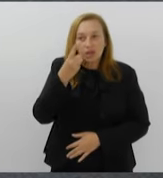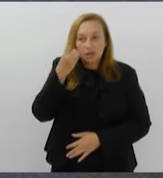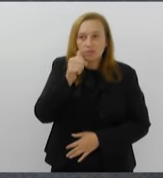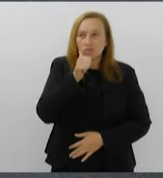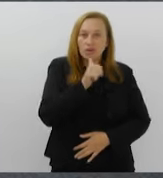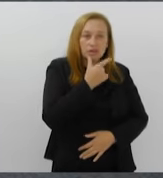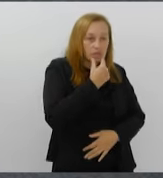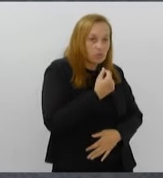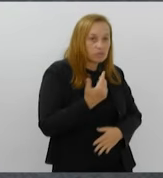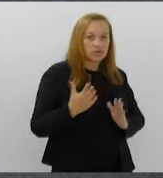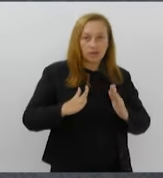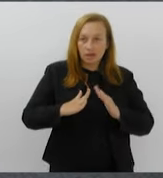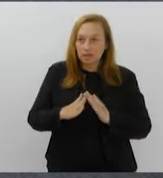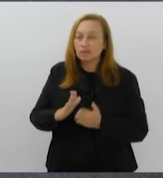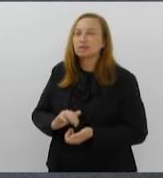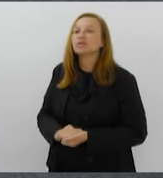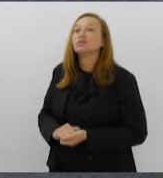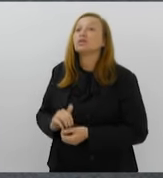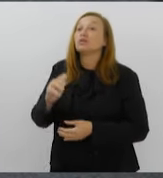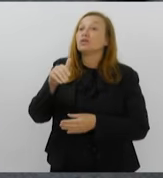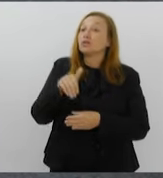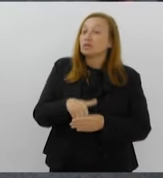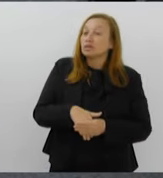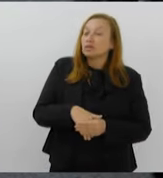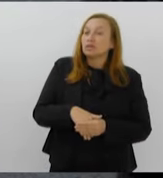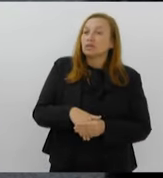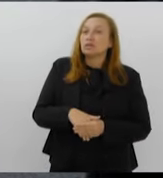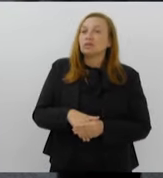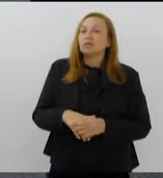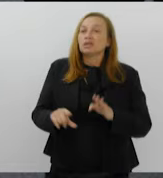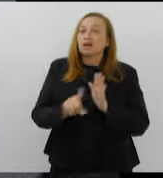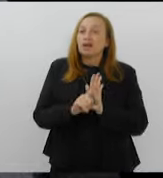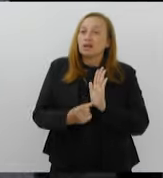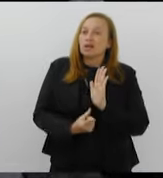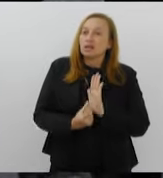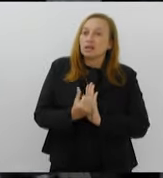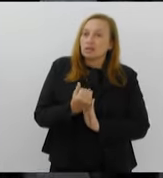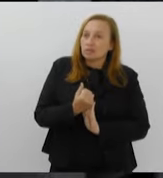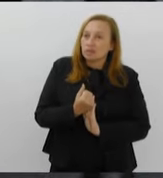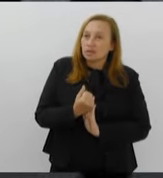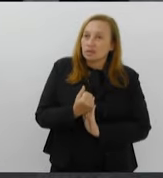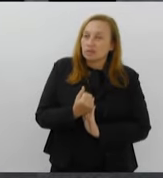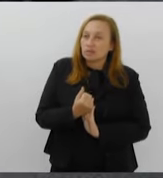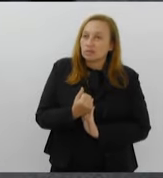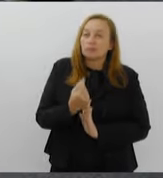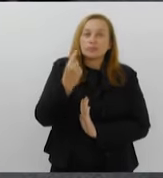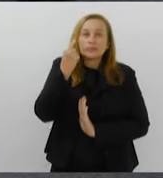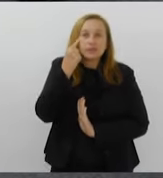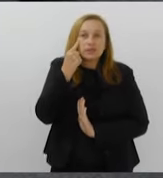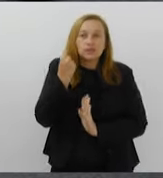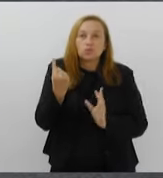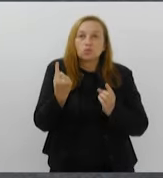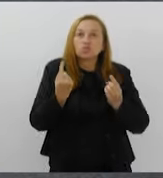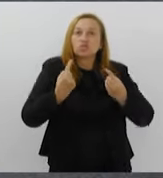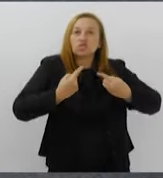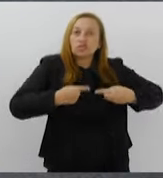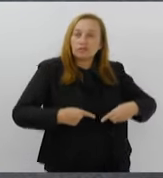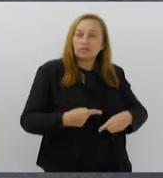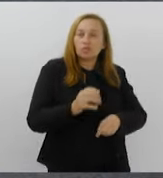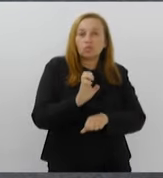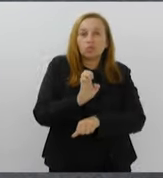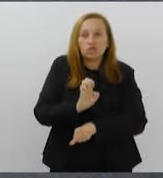deputadas aqui da casa, votamos a lei de diretrizes orçamentária pensando nos desafios que um